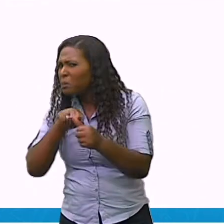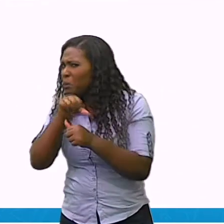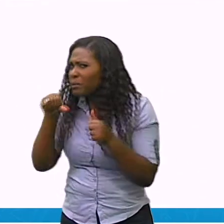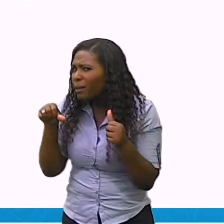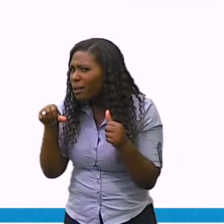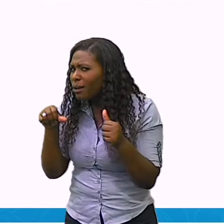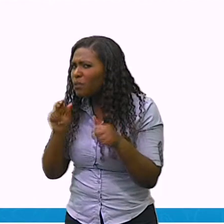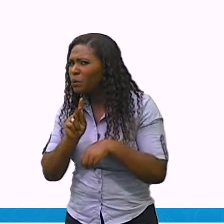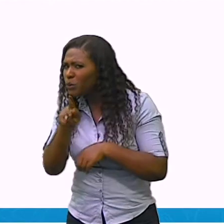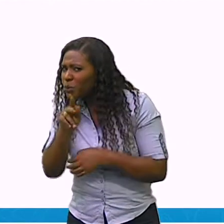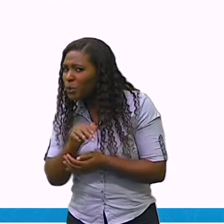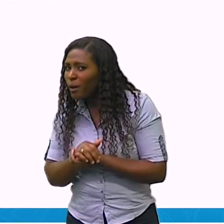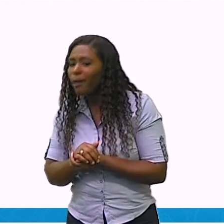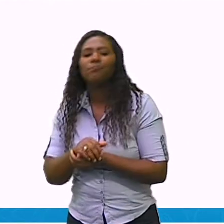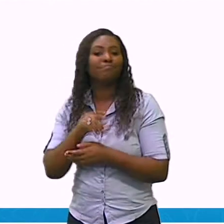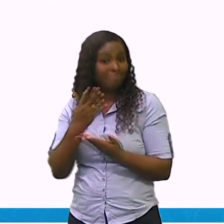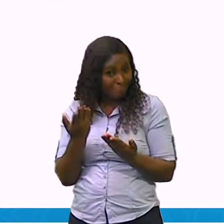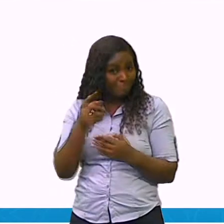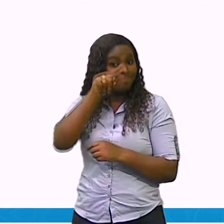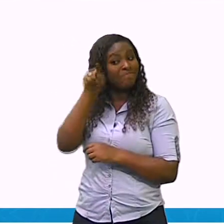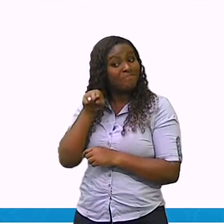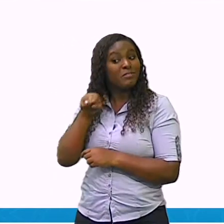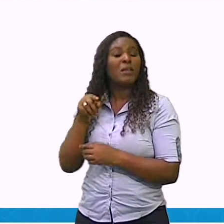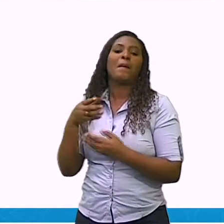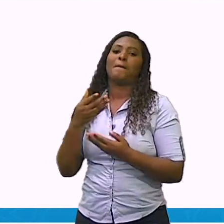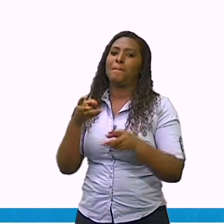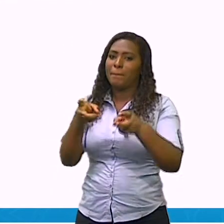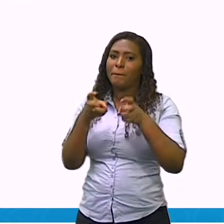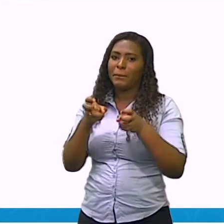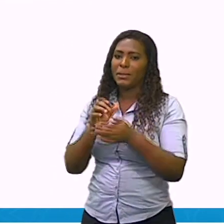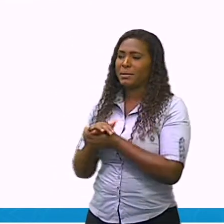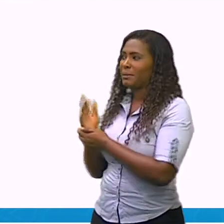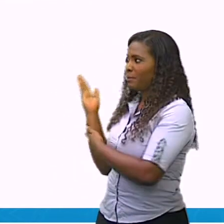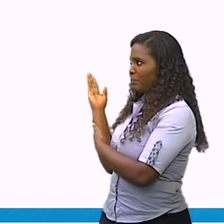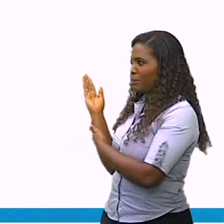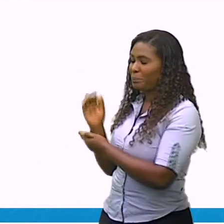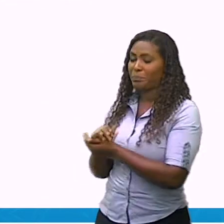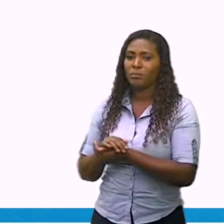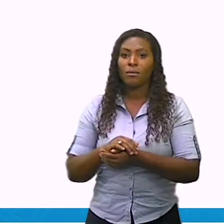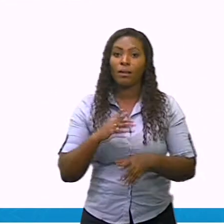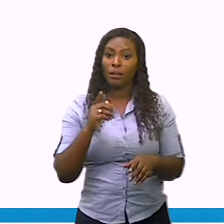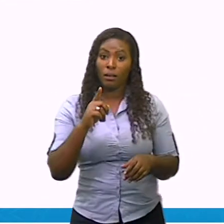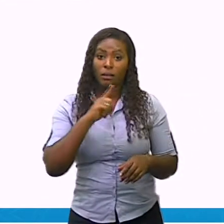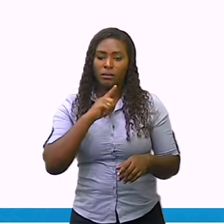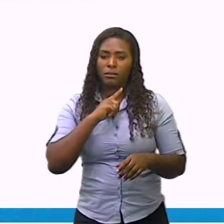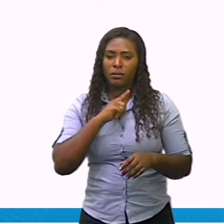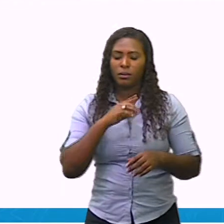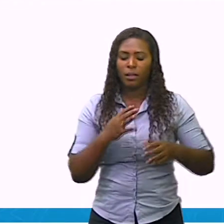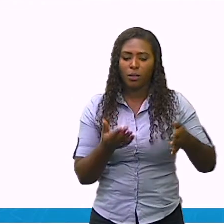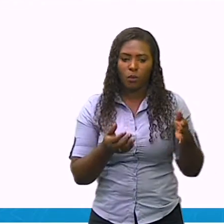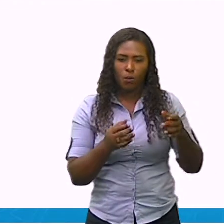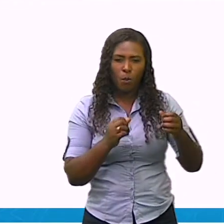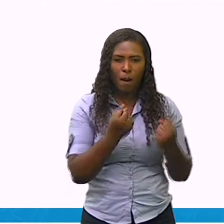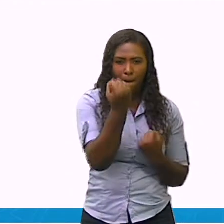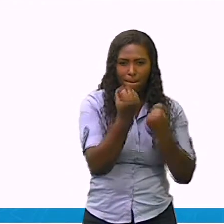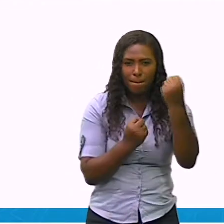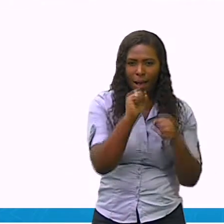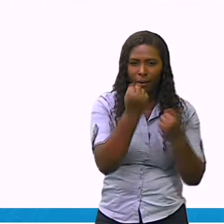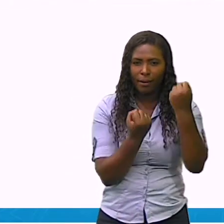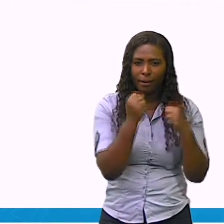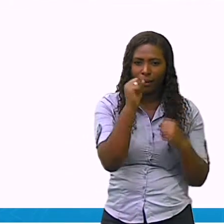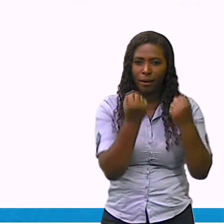alimentos que vão ser embalados. Preste atenção, uma máquina de embalar alimentos produz